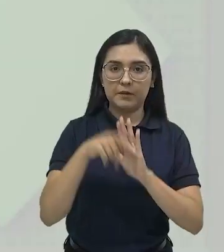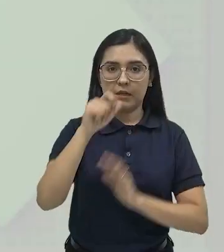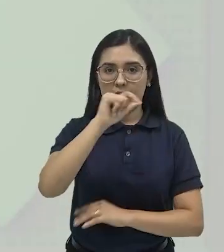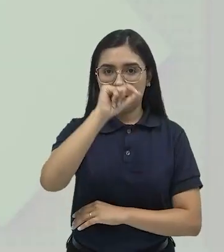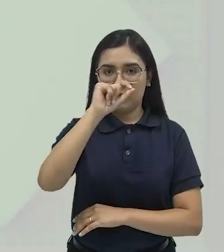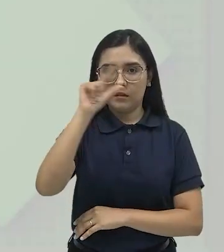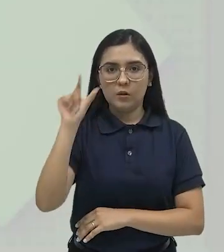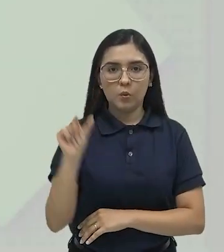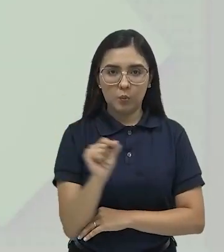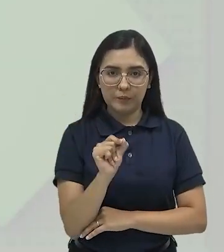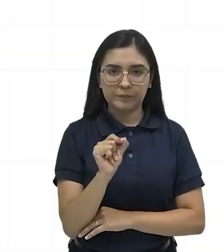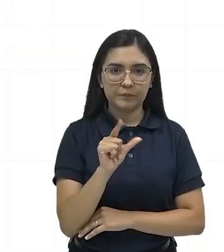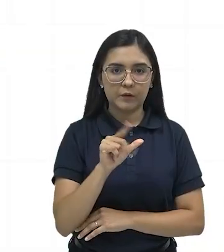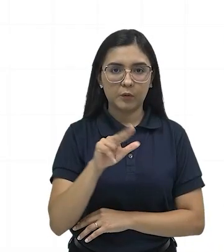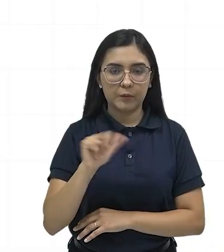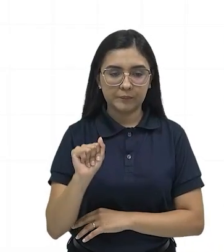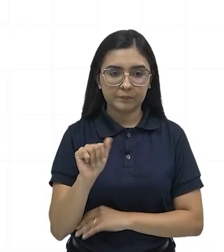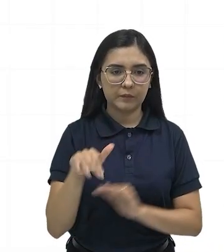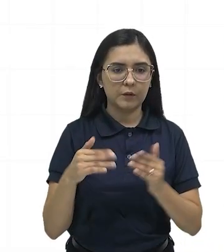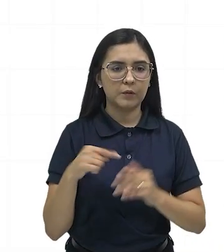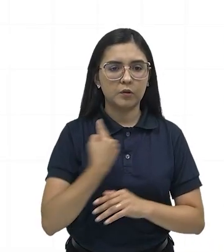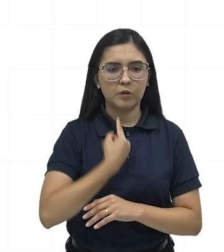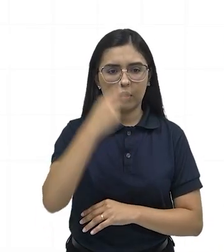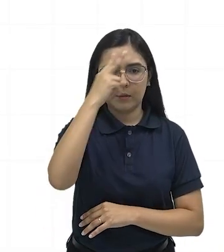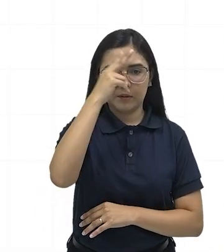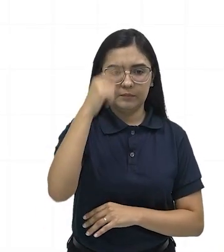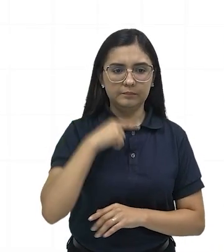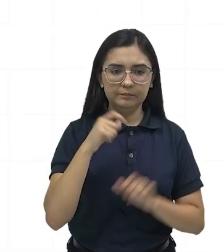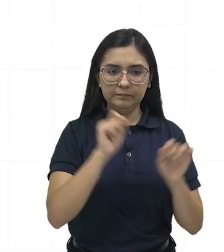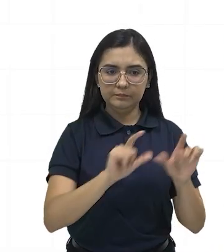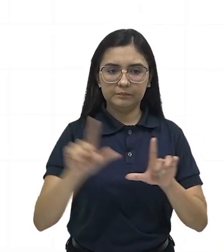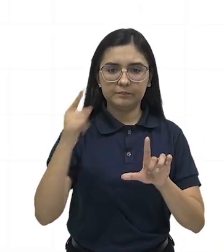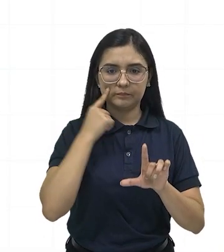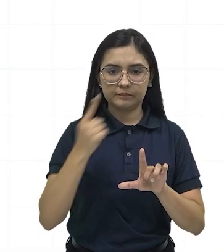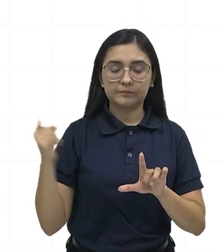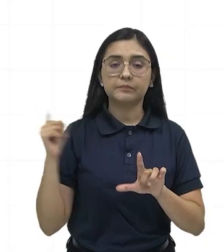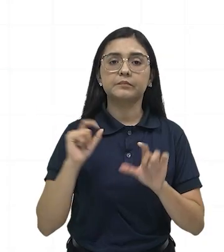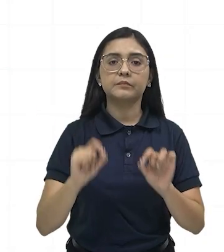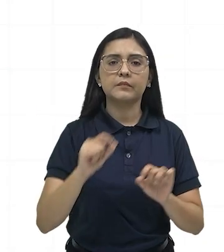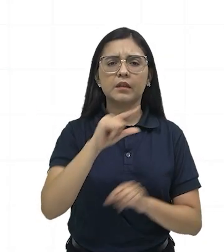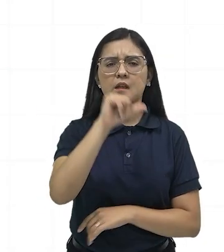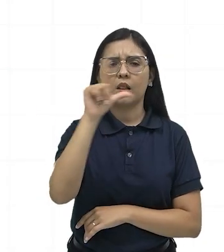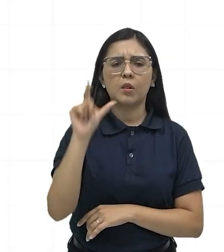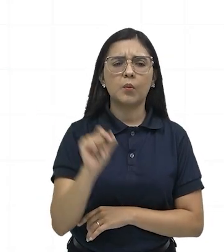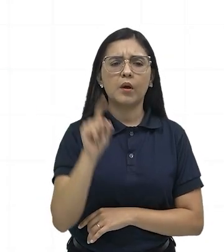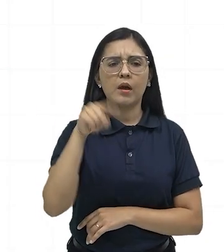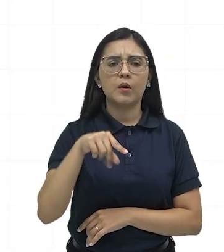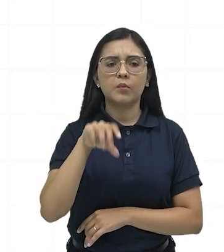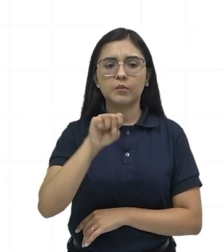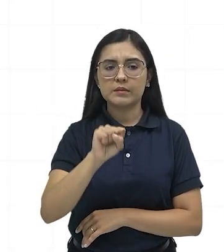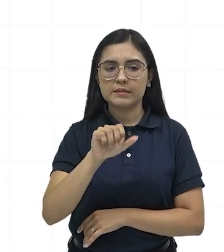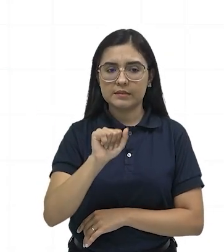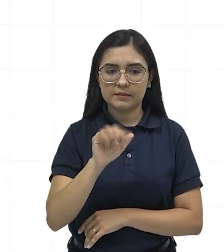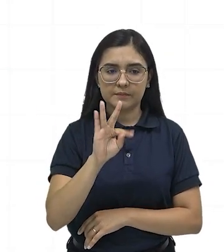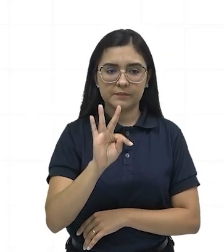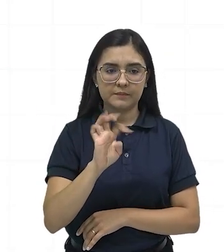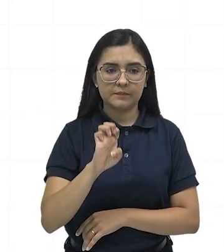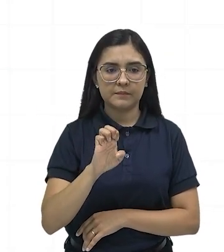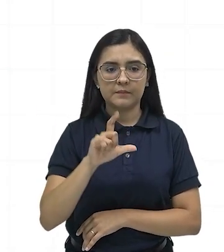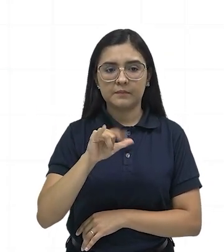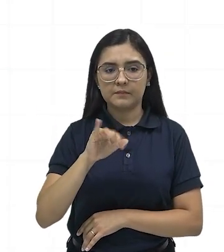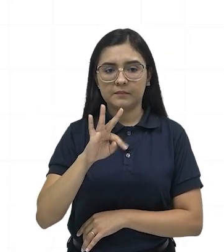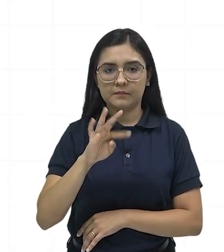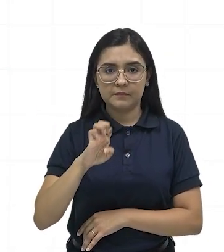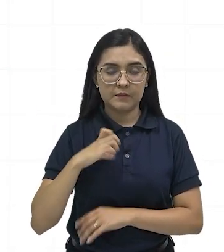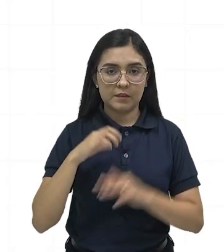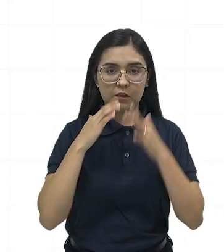para relembrar, na nossa primeira cartela, nós temos aí que a Lua é um satélite natural do nosso planeta